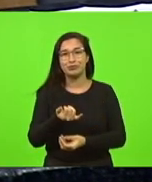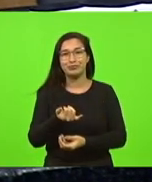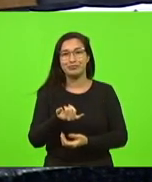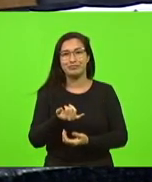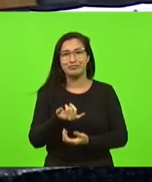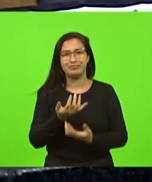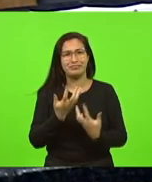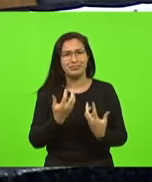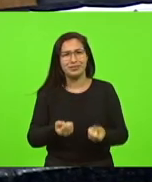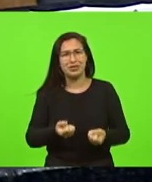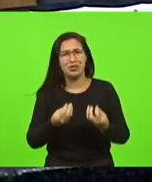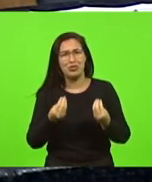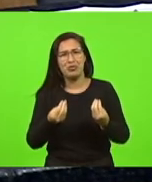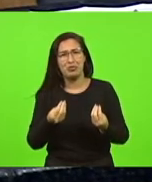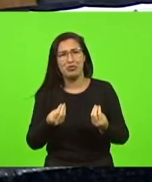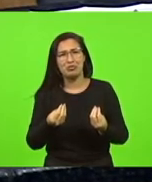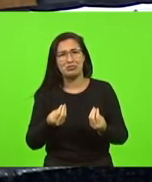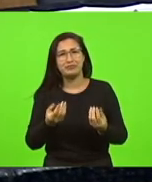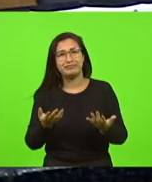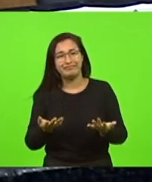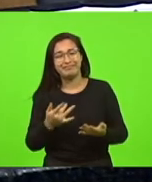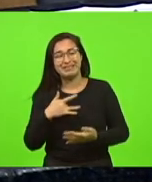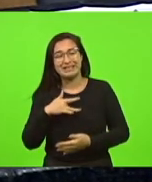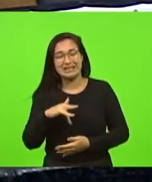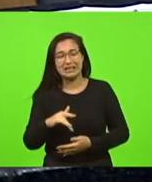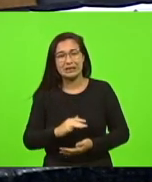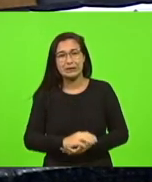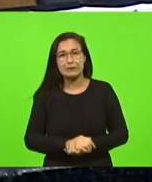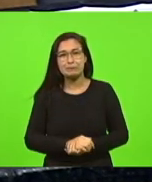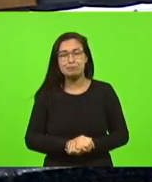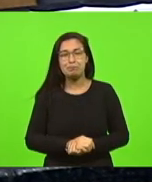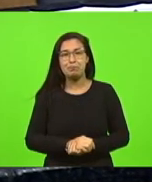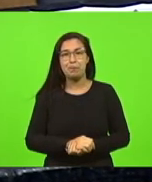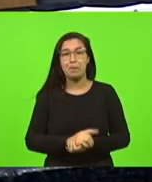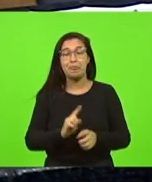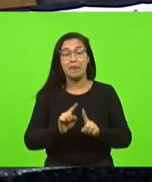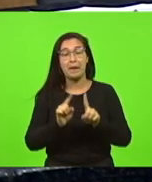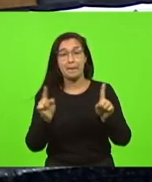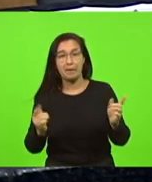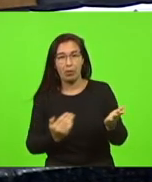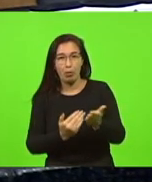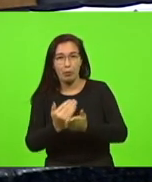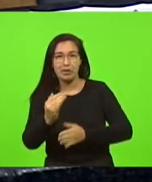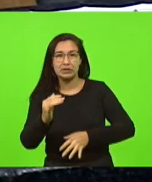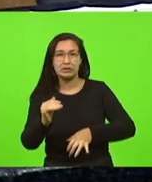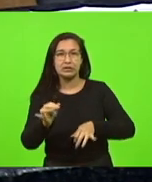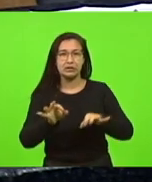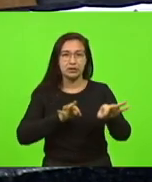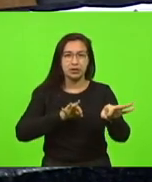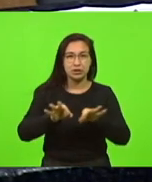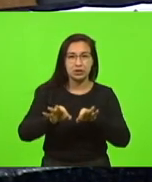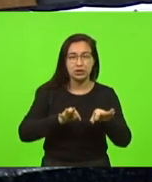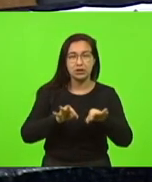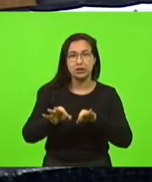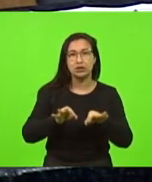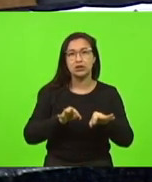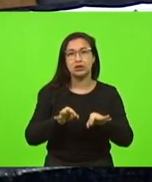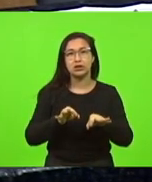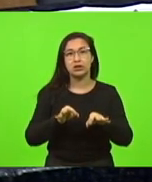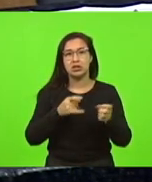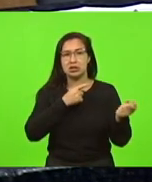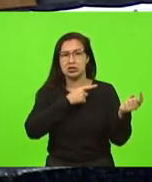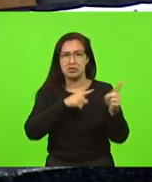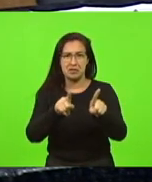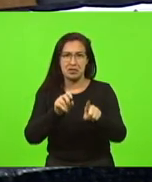proposta. Mas nós começamos ali uma construção. Mas uma coisa é certa, se rejeita ou se